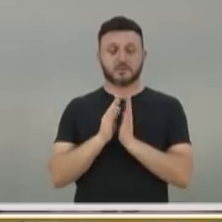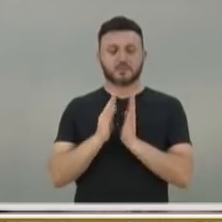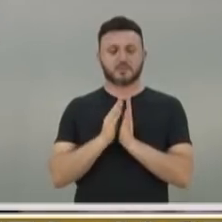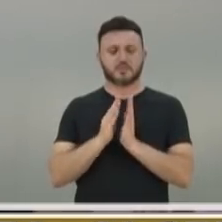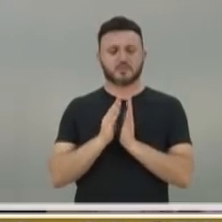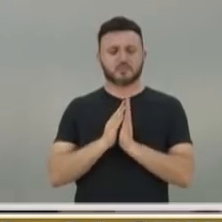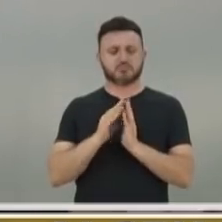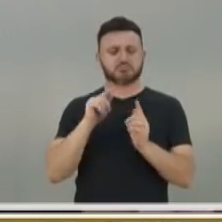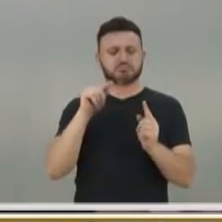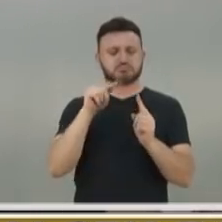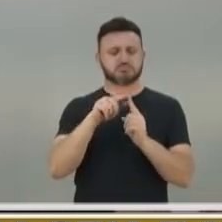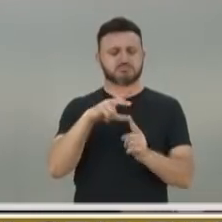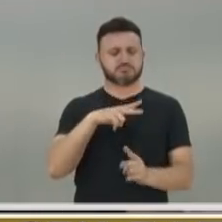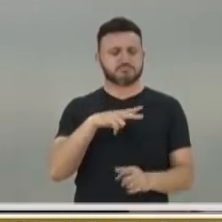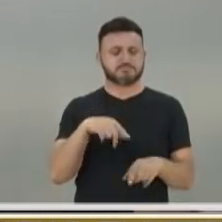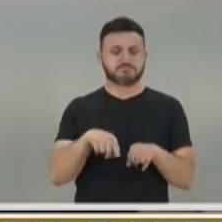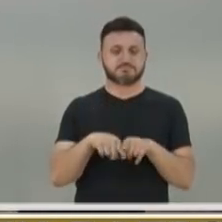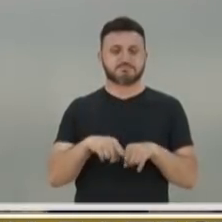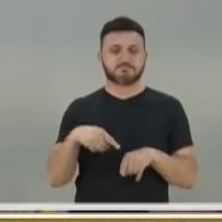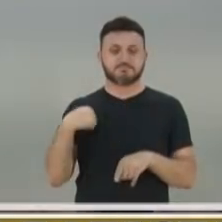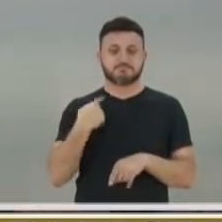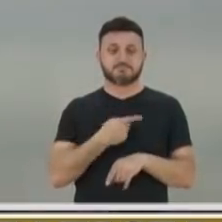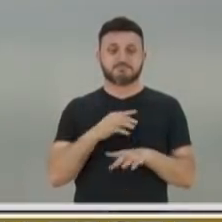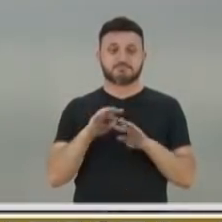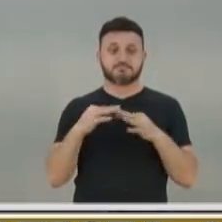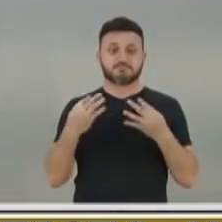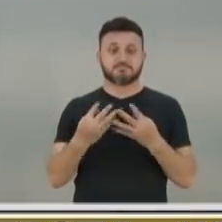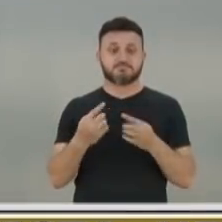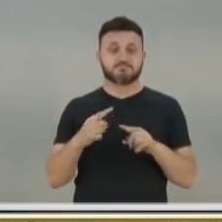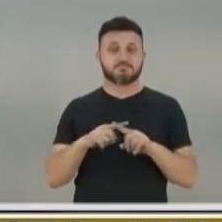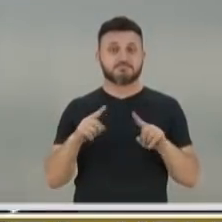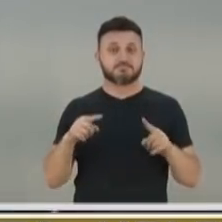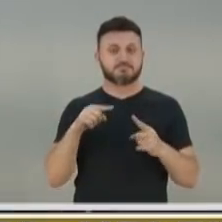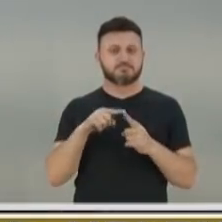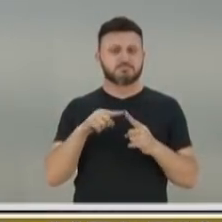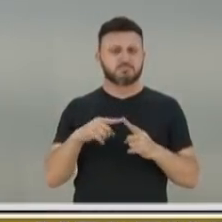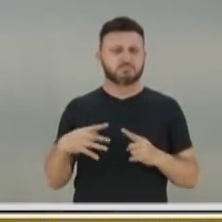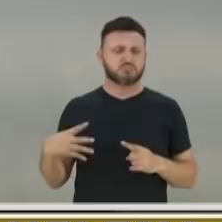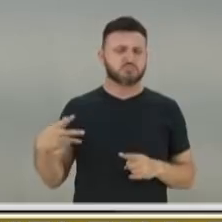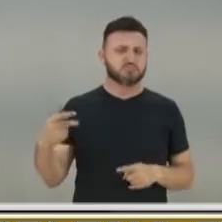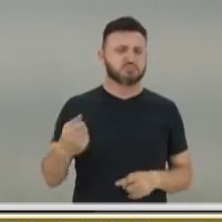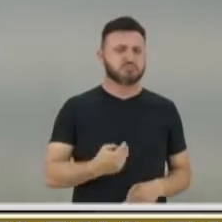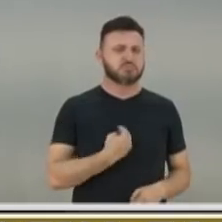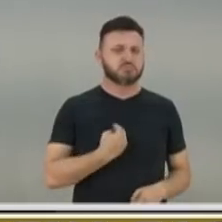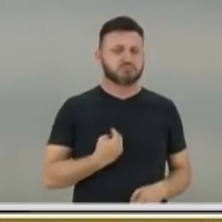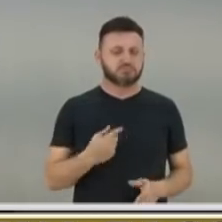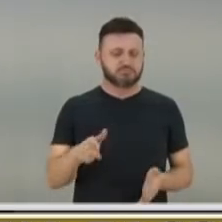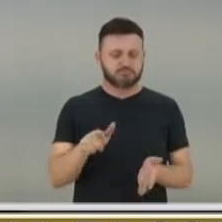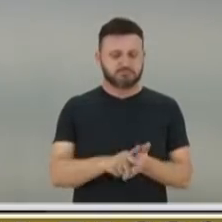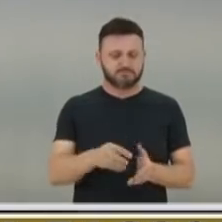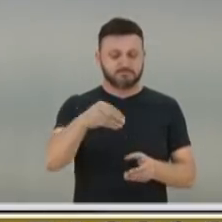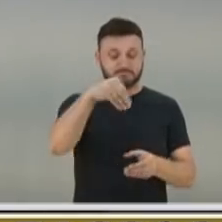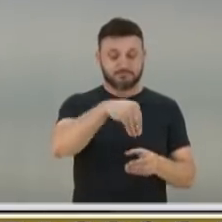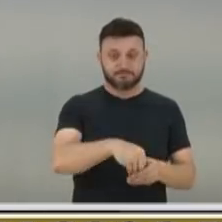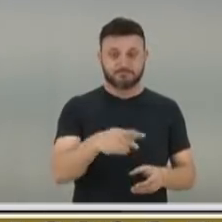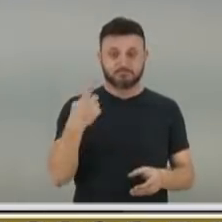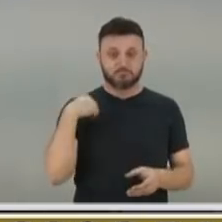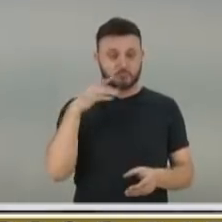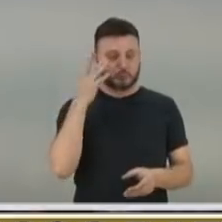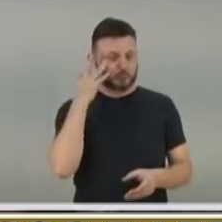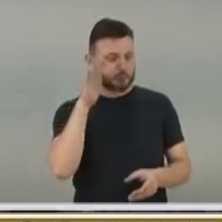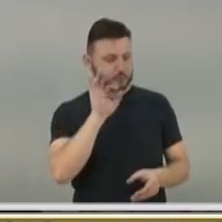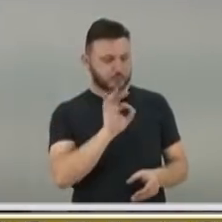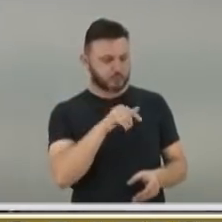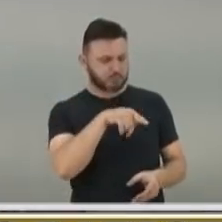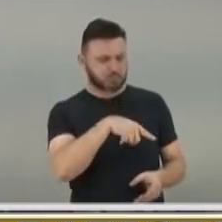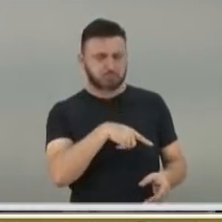na intenção da nossa família, mas na intenção de todas essas vidas aqui colocadas. Nós não sabemos, mas o Senhor